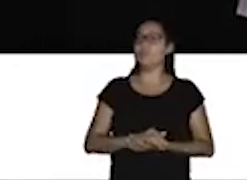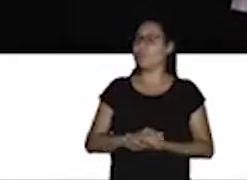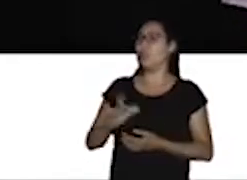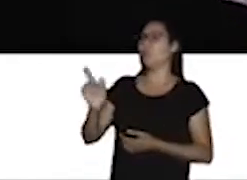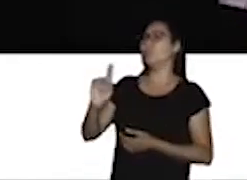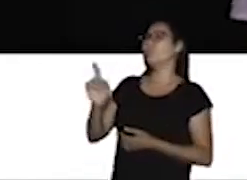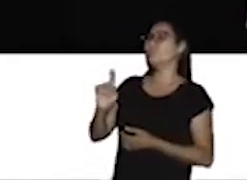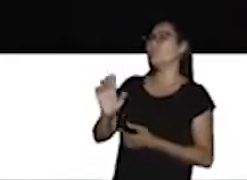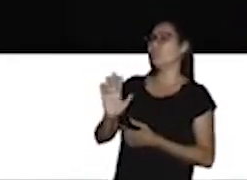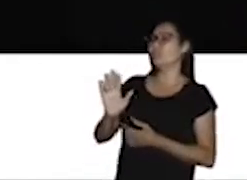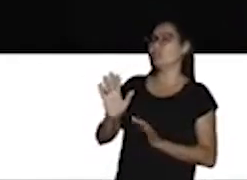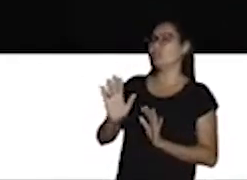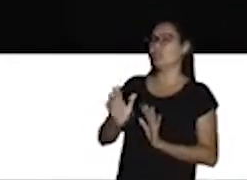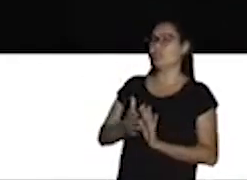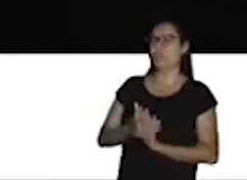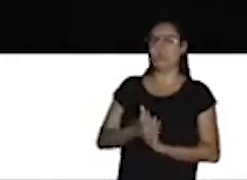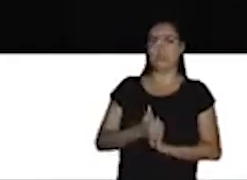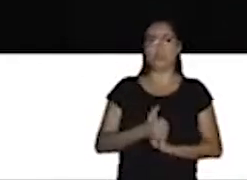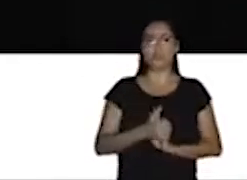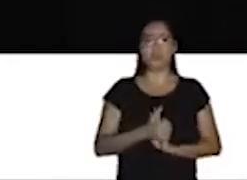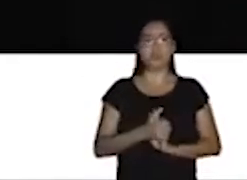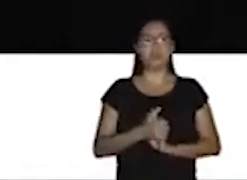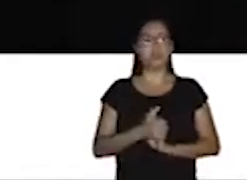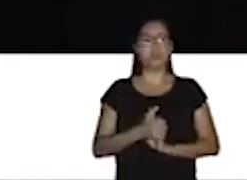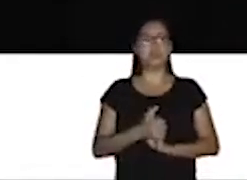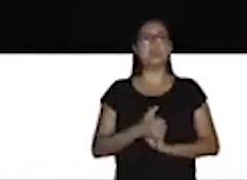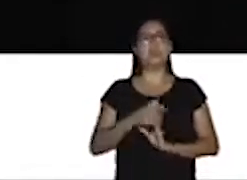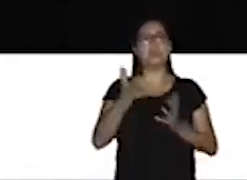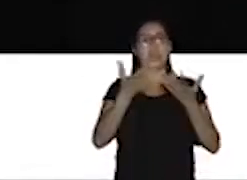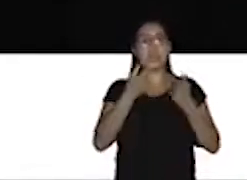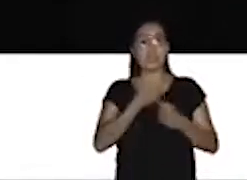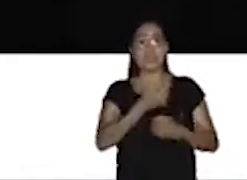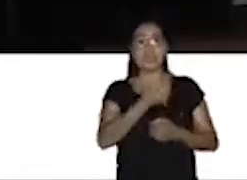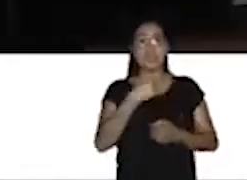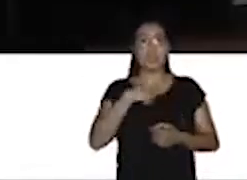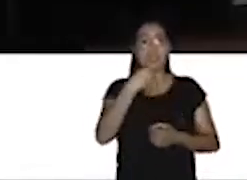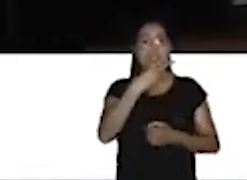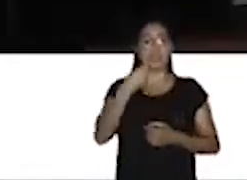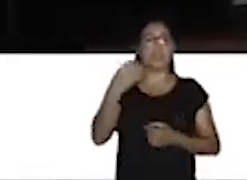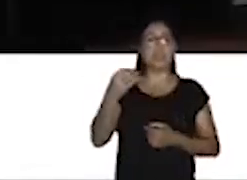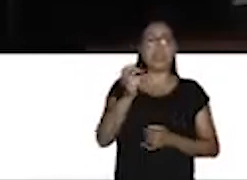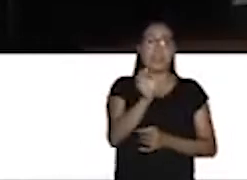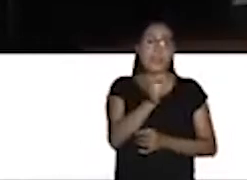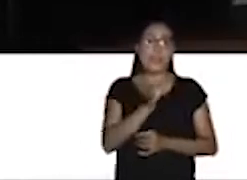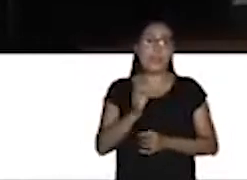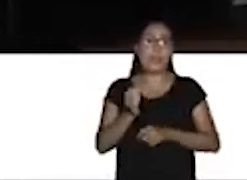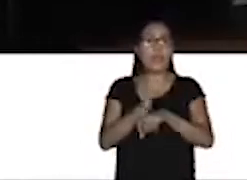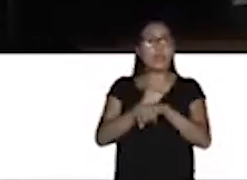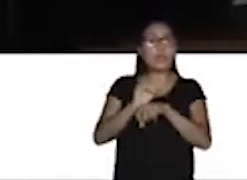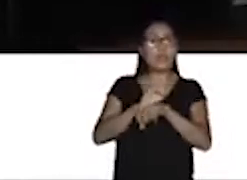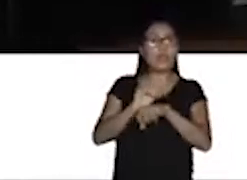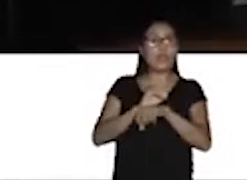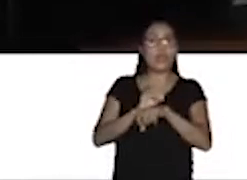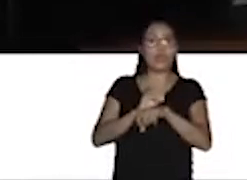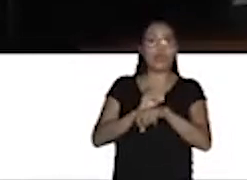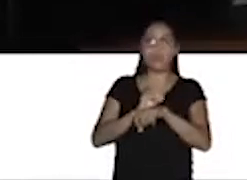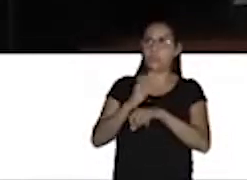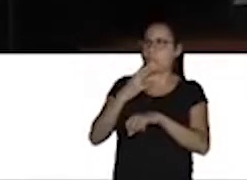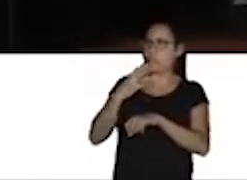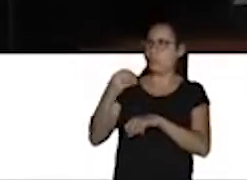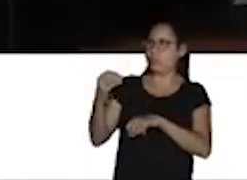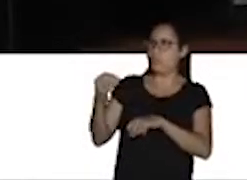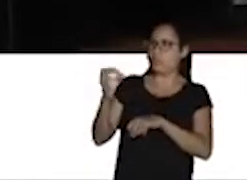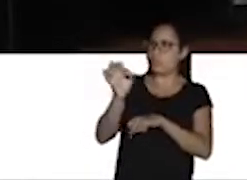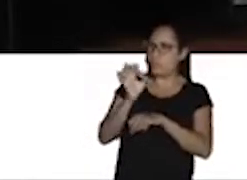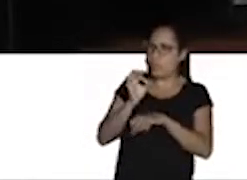com uma onça, quem dirá com 300, né? Vê que é patrão. Pobre mesmo. Não conhece dinheiro. São 300 moedas de ouro. Ah, são 300